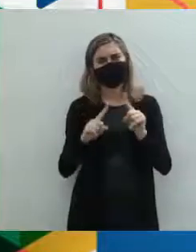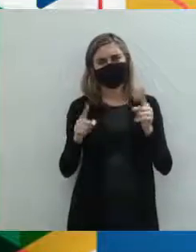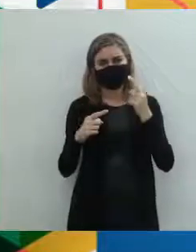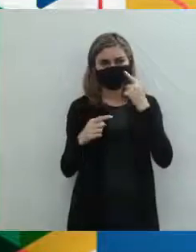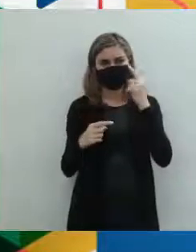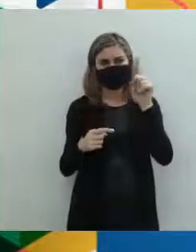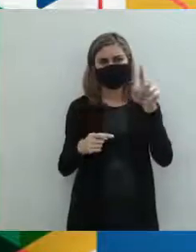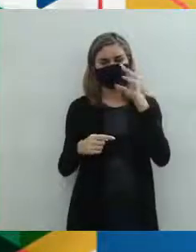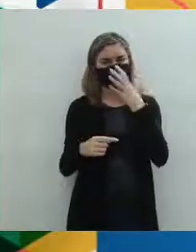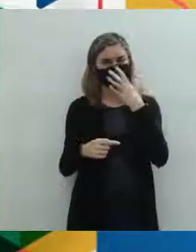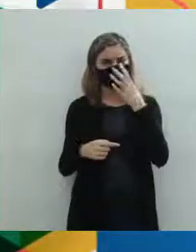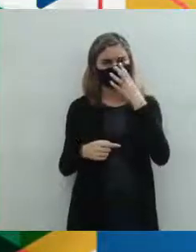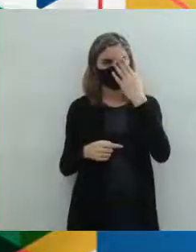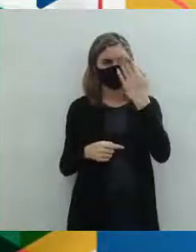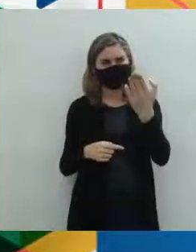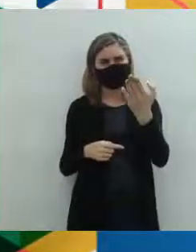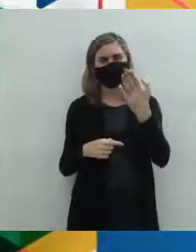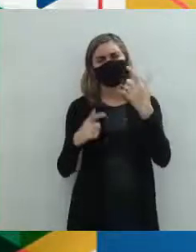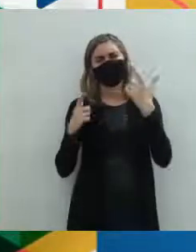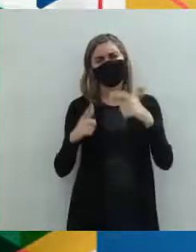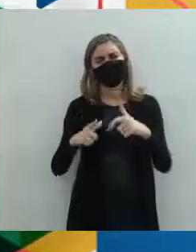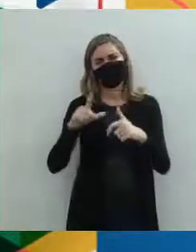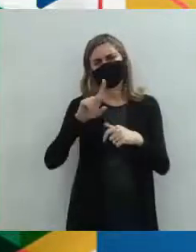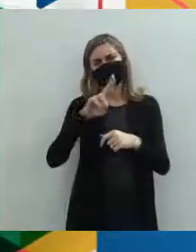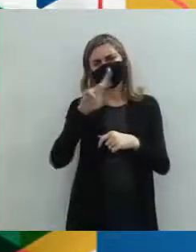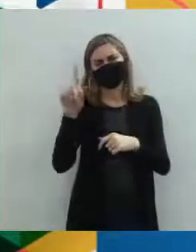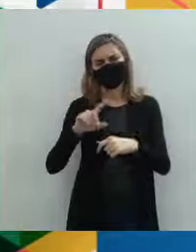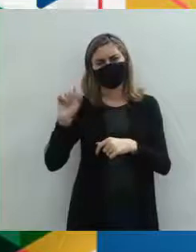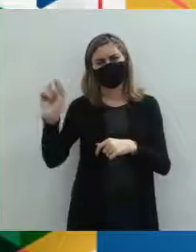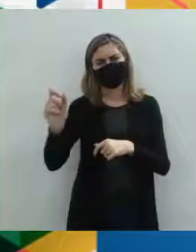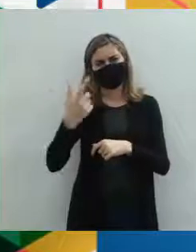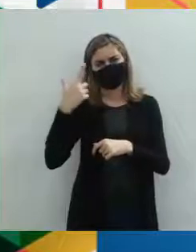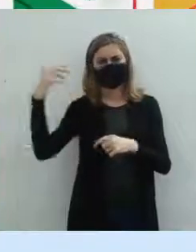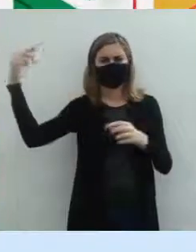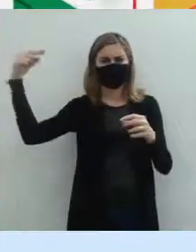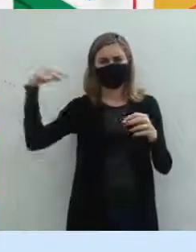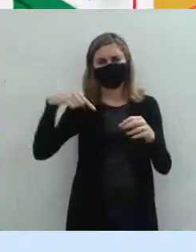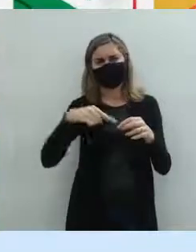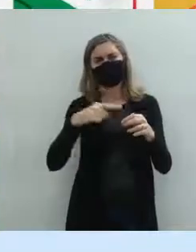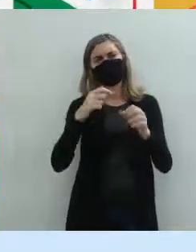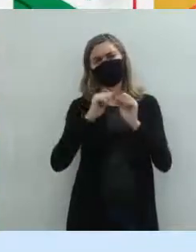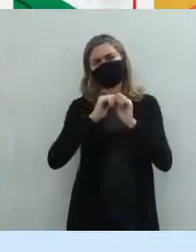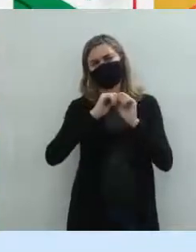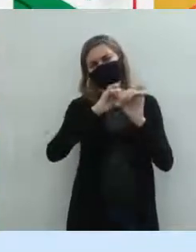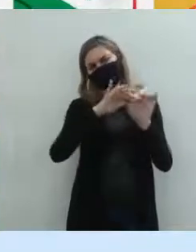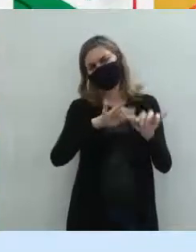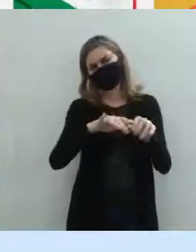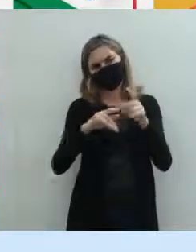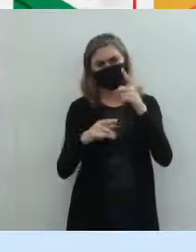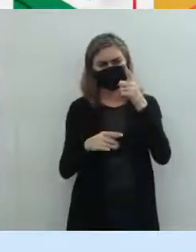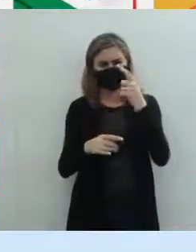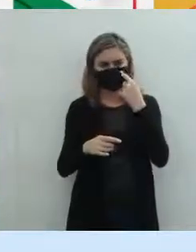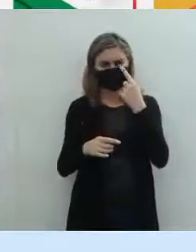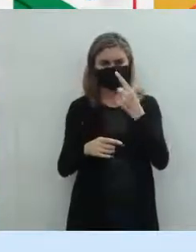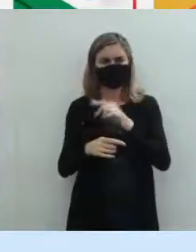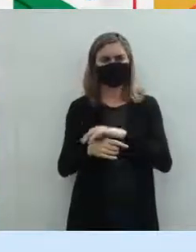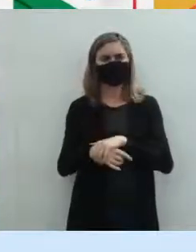vocês estão observando aí o espectro, onde a luz solar entra pelo lado esquerdo e se decompõe do lado direito, tá?